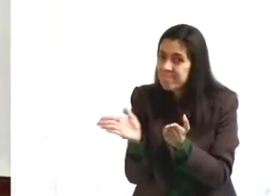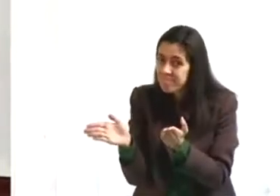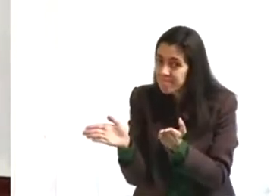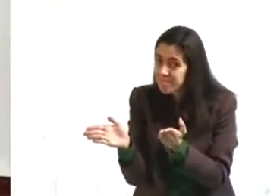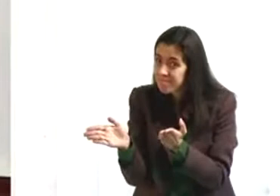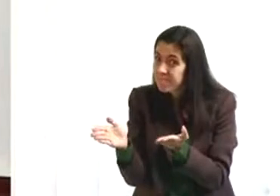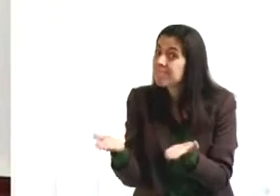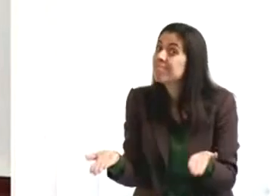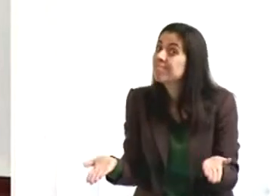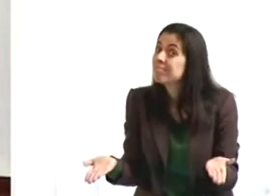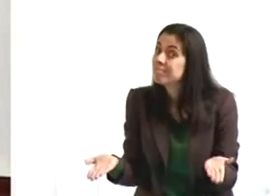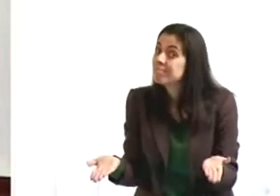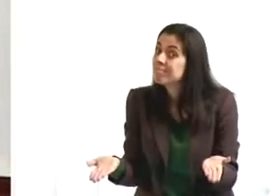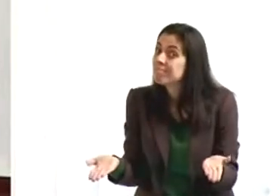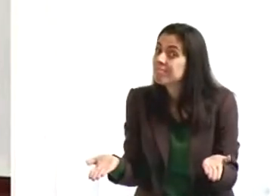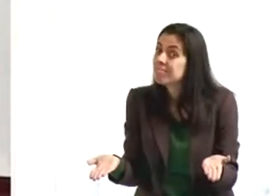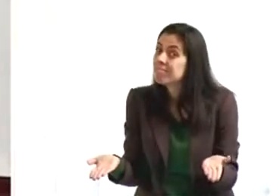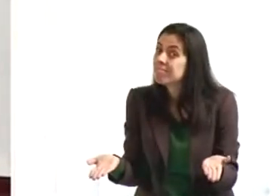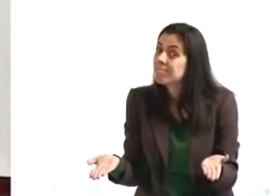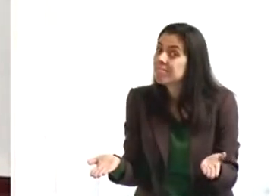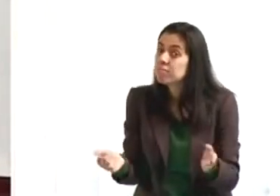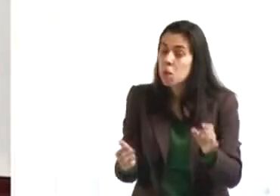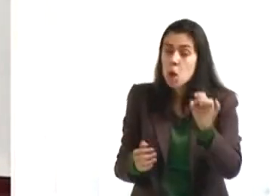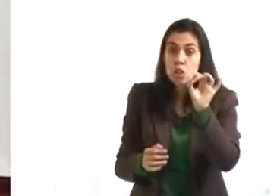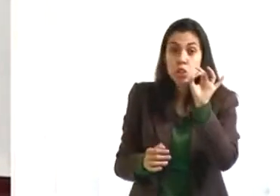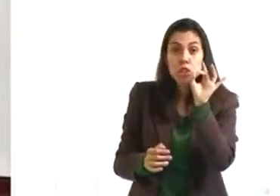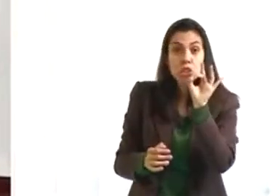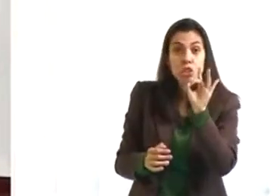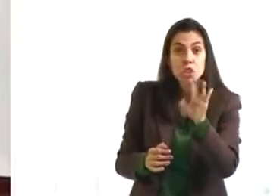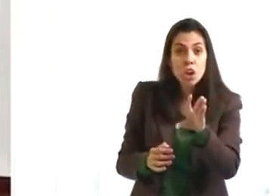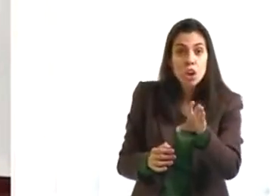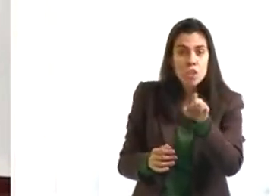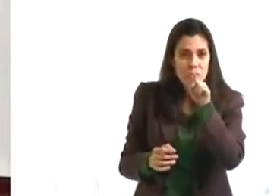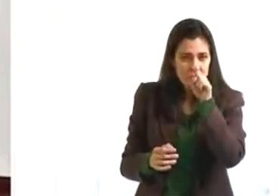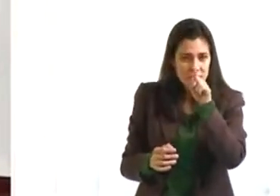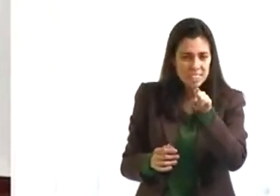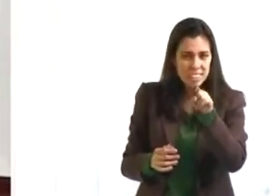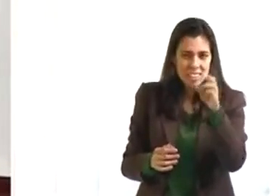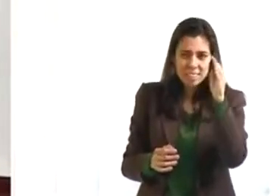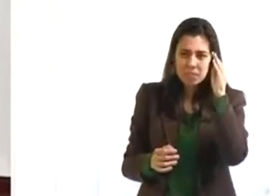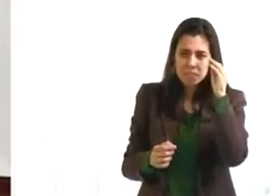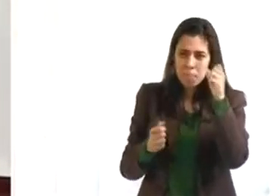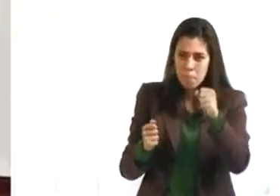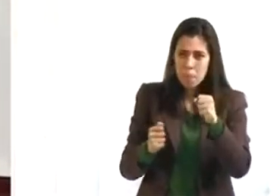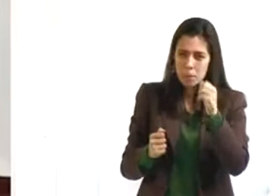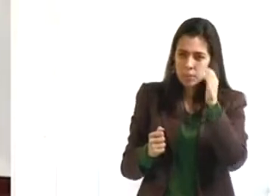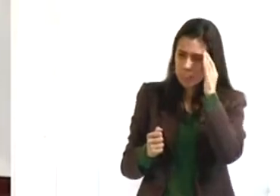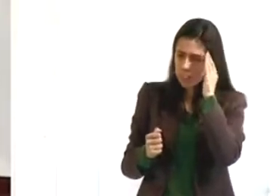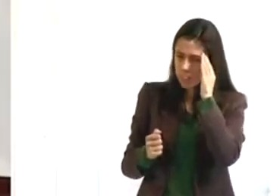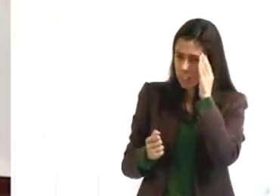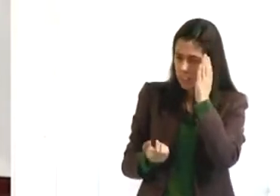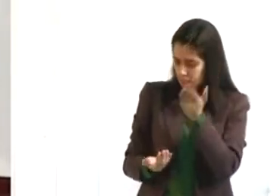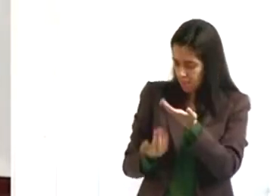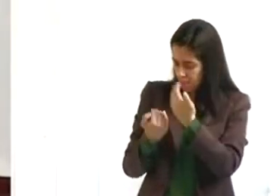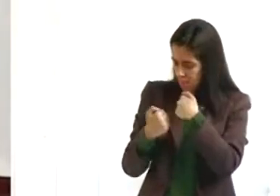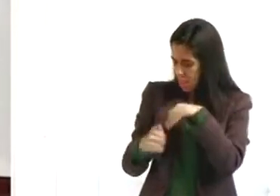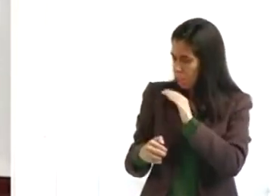mim. Mas eu quero que nesta manhã realmente o Espírito Santo de Deus, aplicando essa mensagem ao seu coração, te